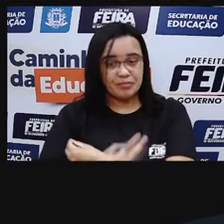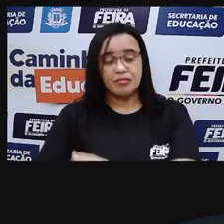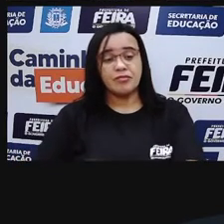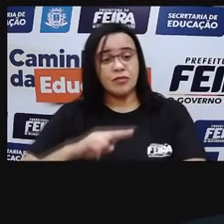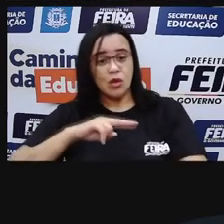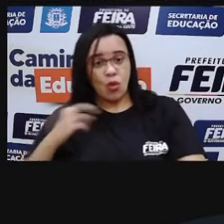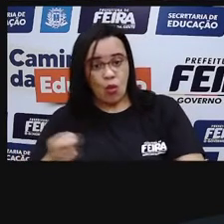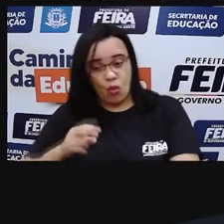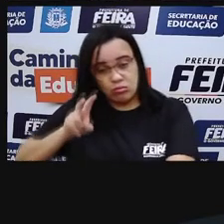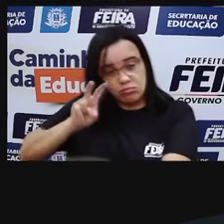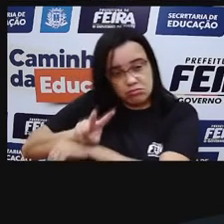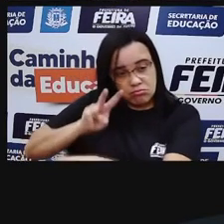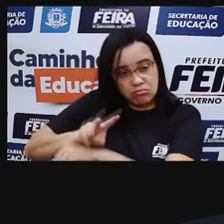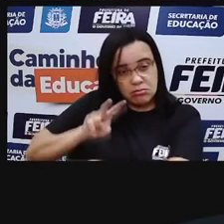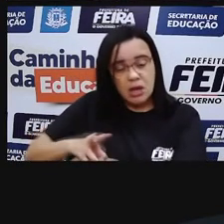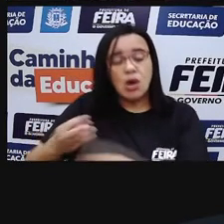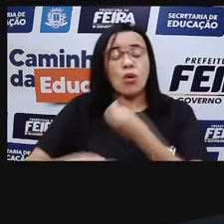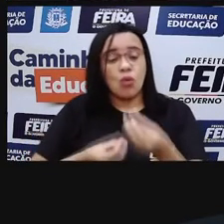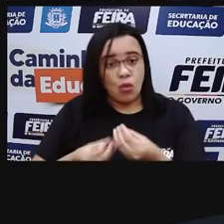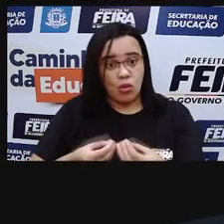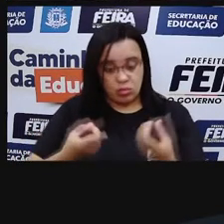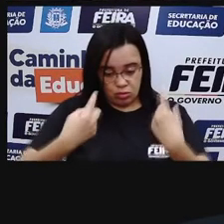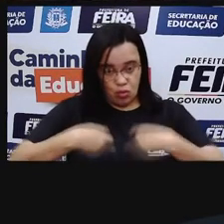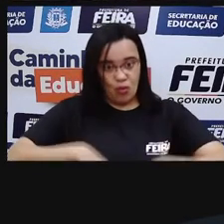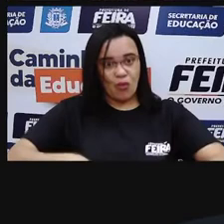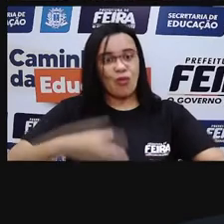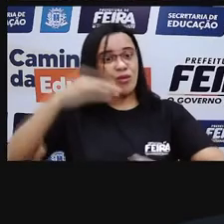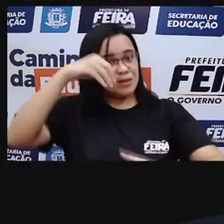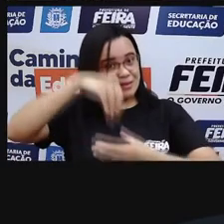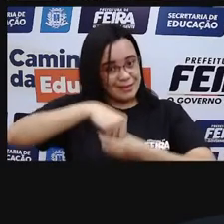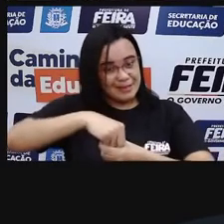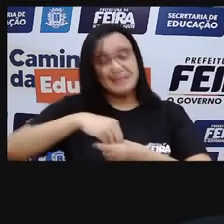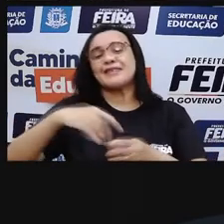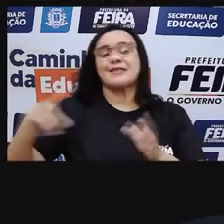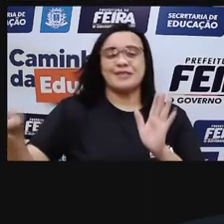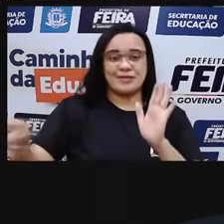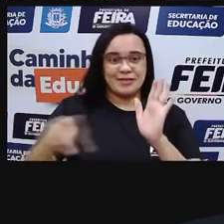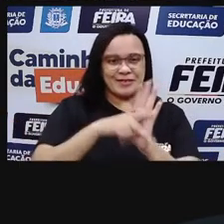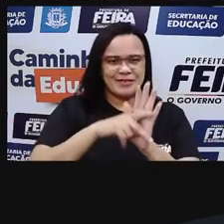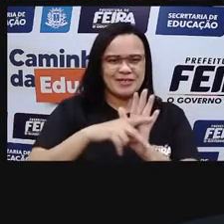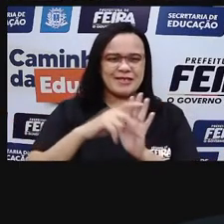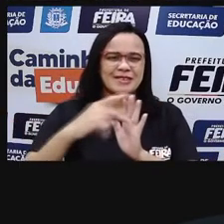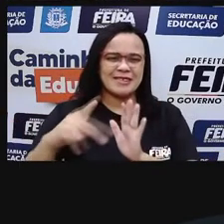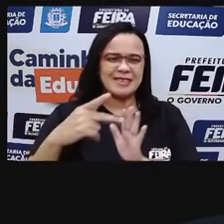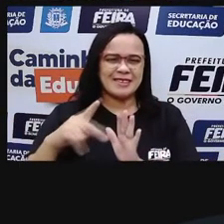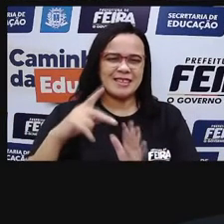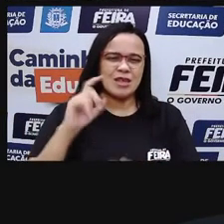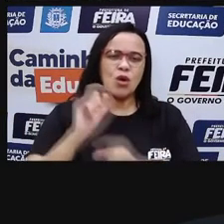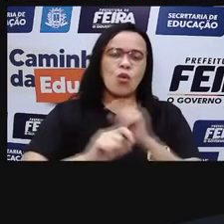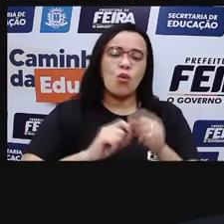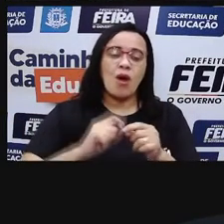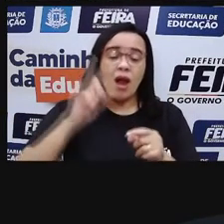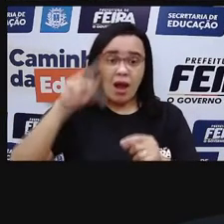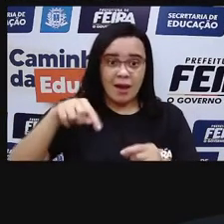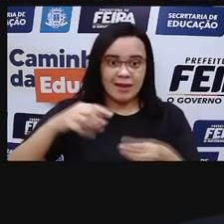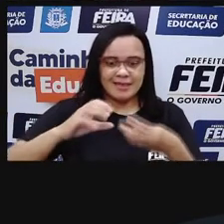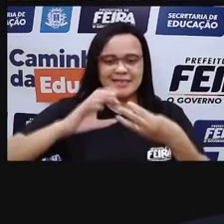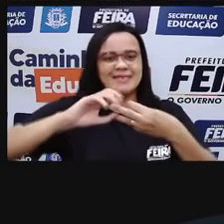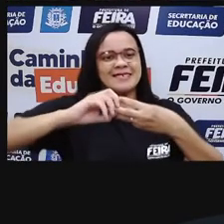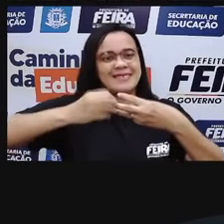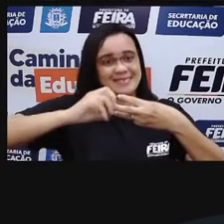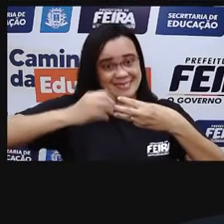tem células especiais, células específicas que vão combater como um exército,